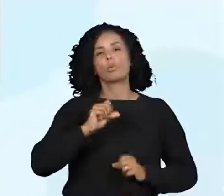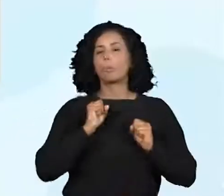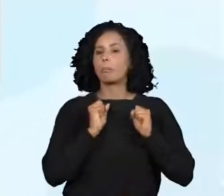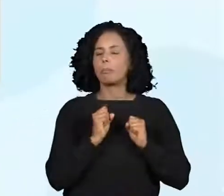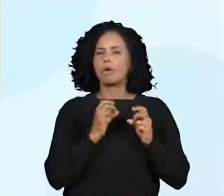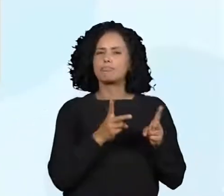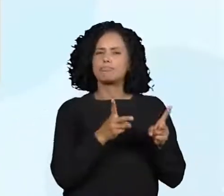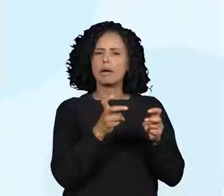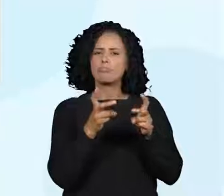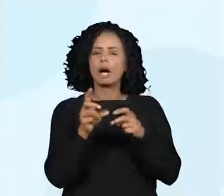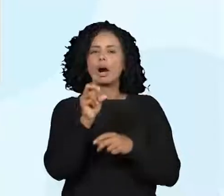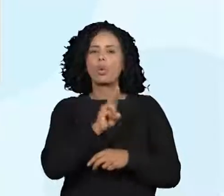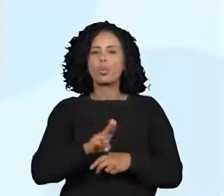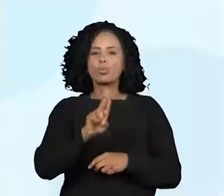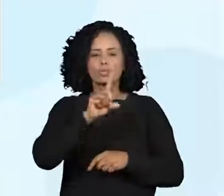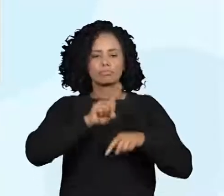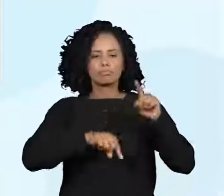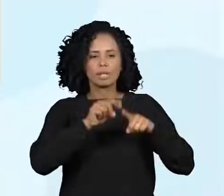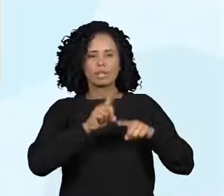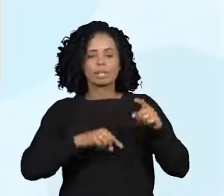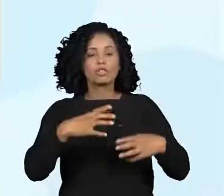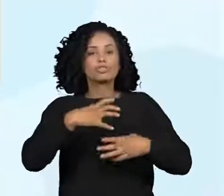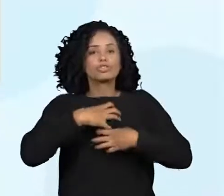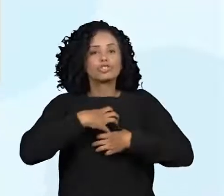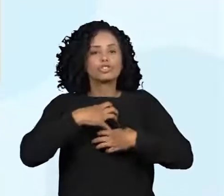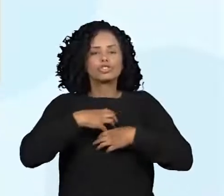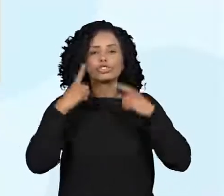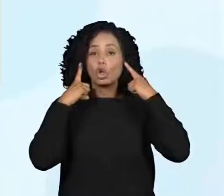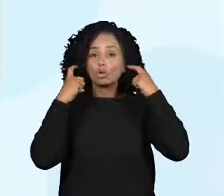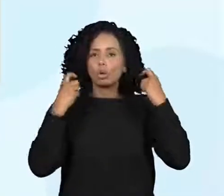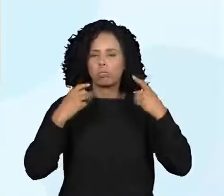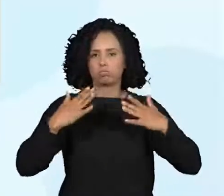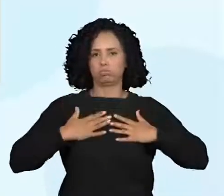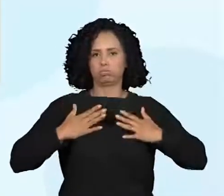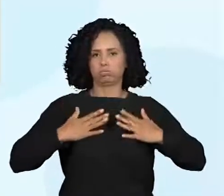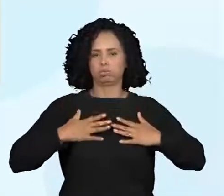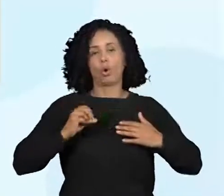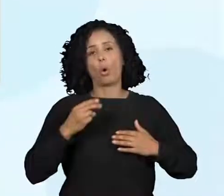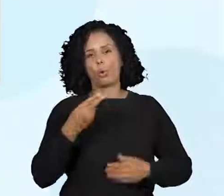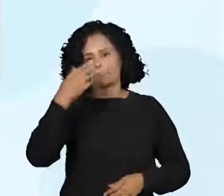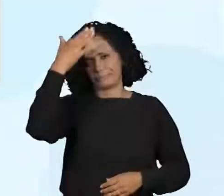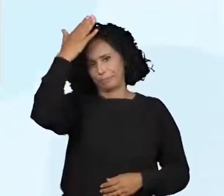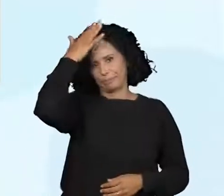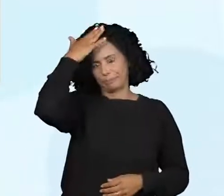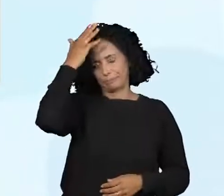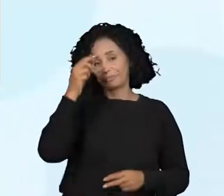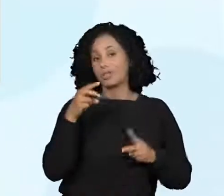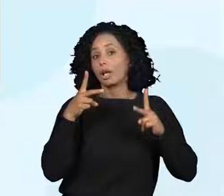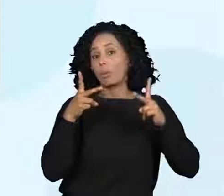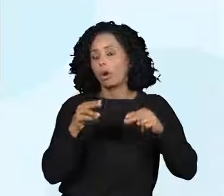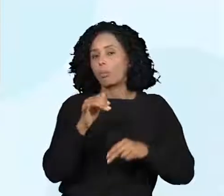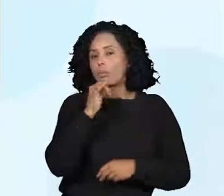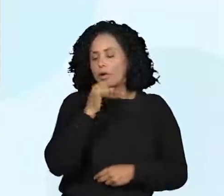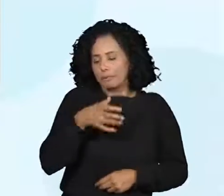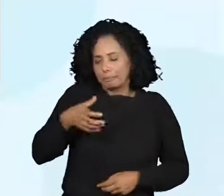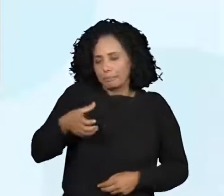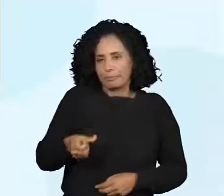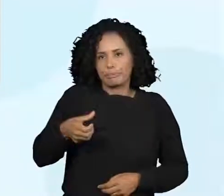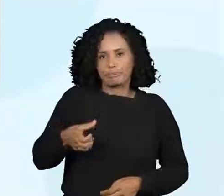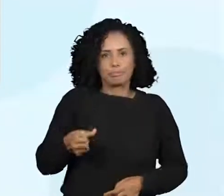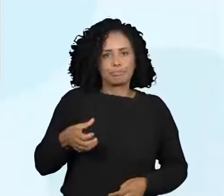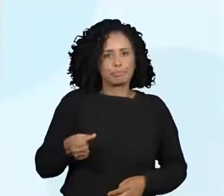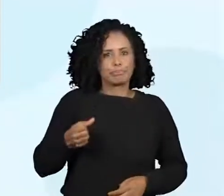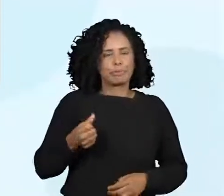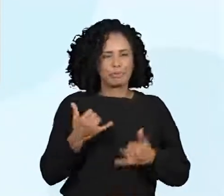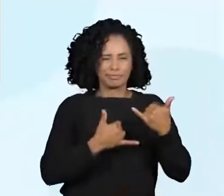objetos que produzam som. Isso daqui que a gente fez agora com a cornetinha aqui, você vai pegar objetos, peça para